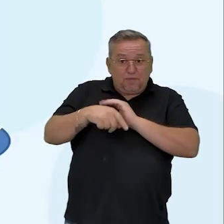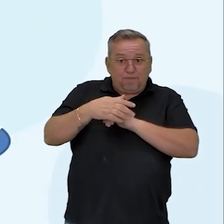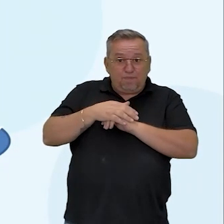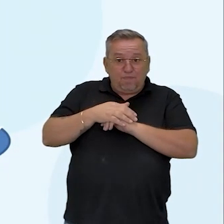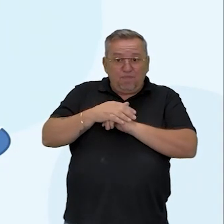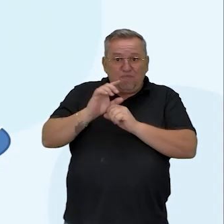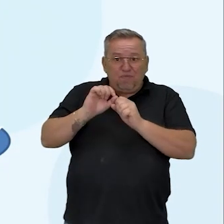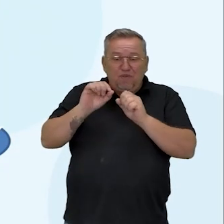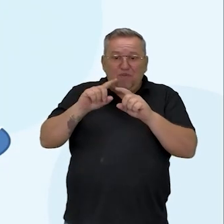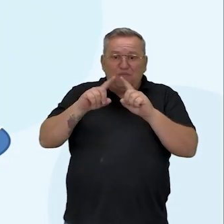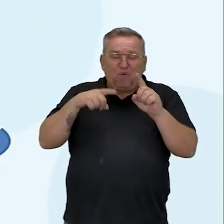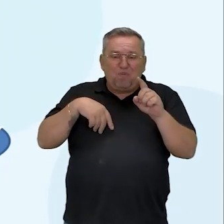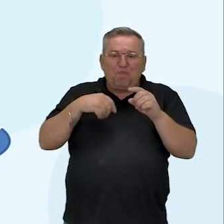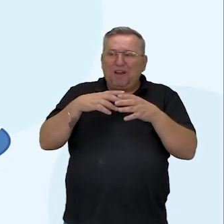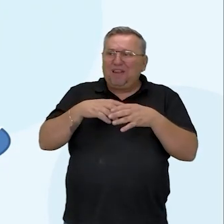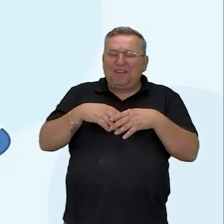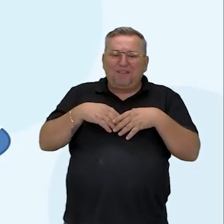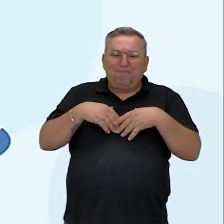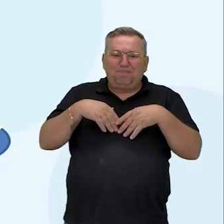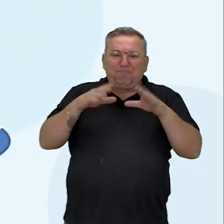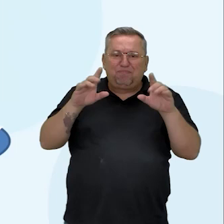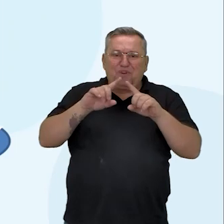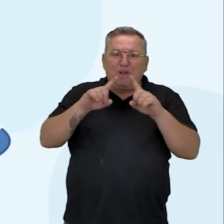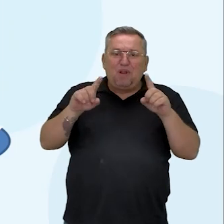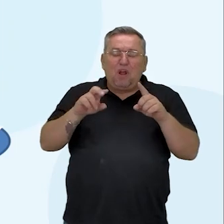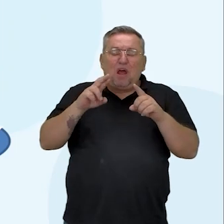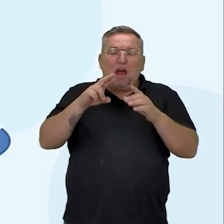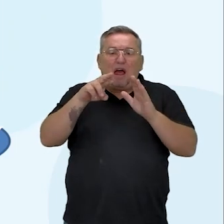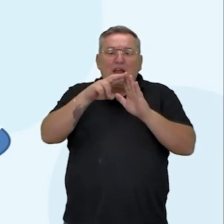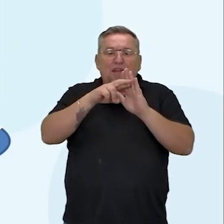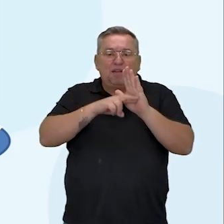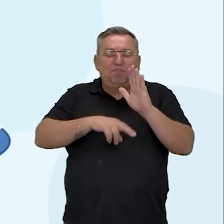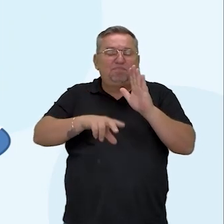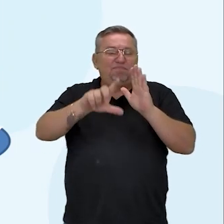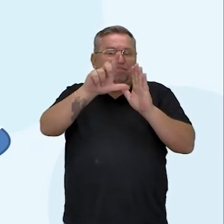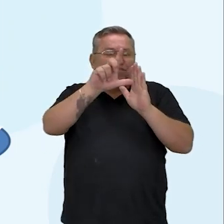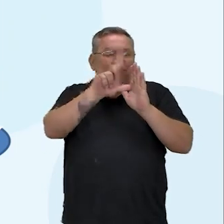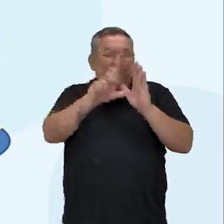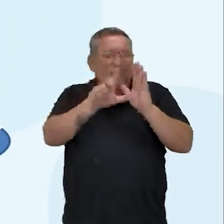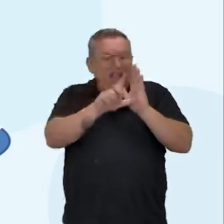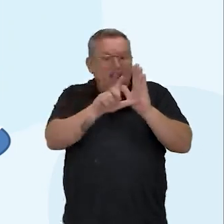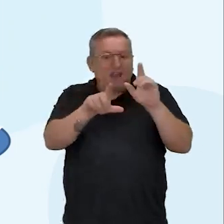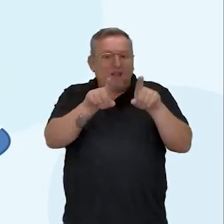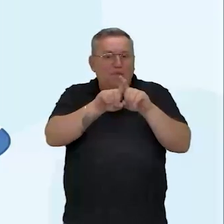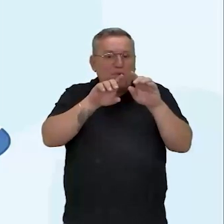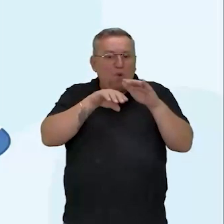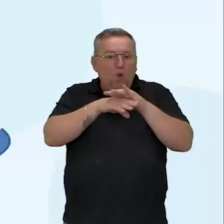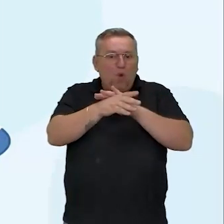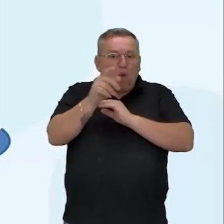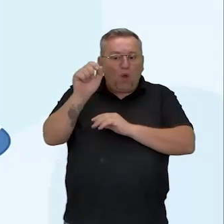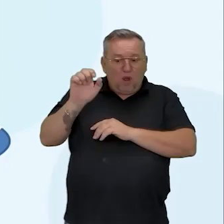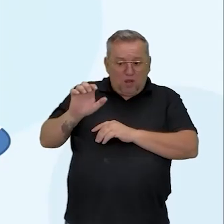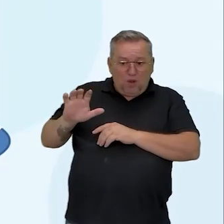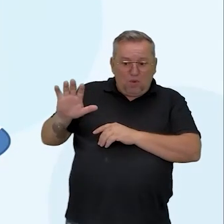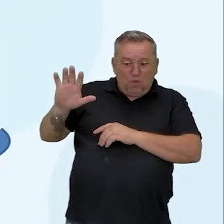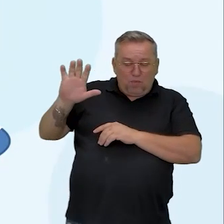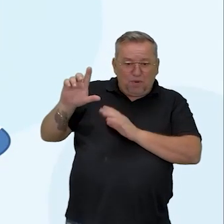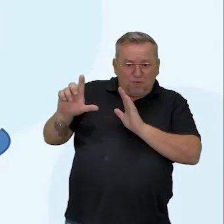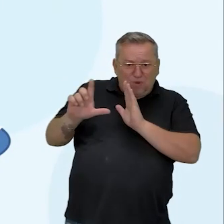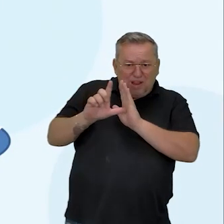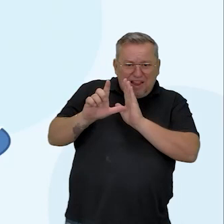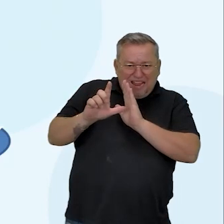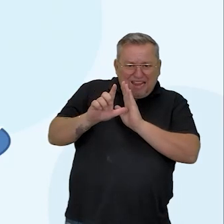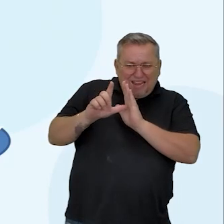ficou afrouxado, né? Os ritos, as leis, os costumes europeus, justamente por falta